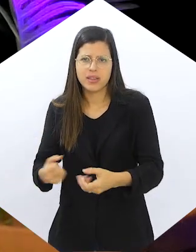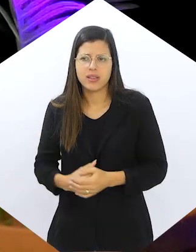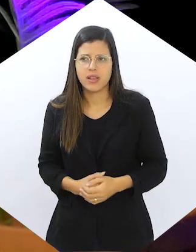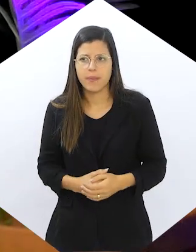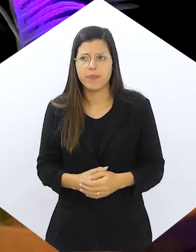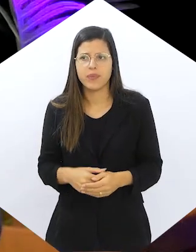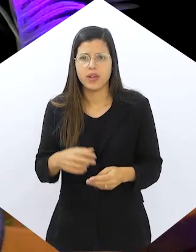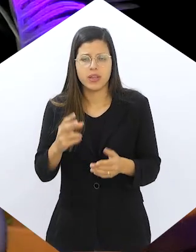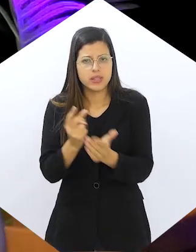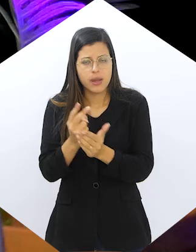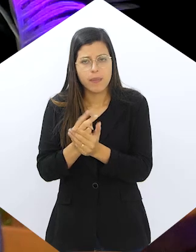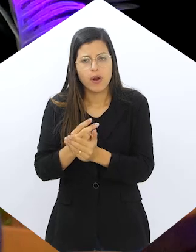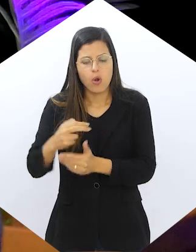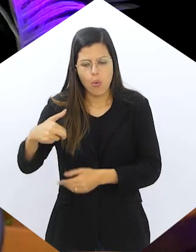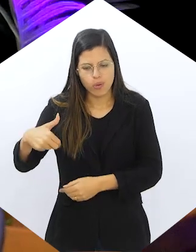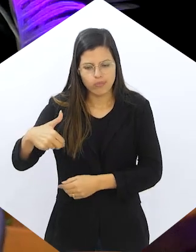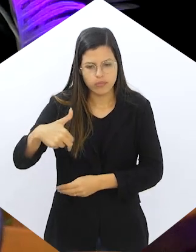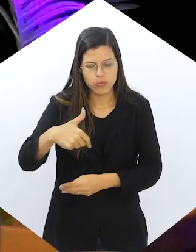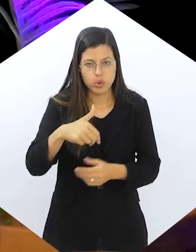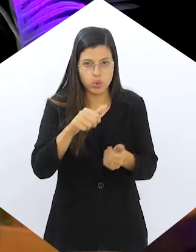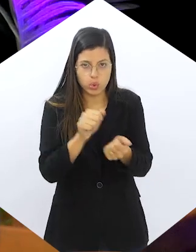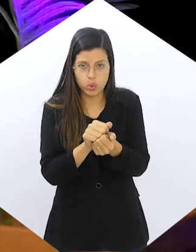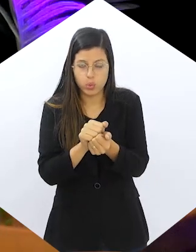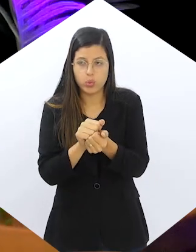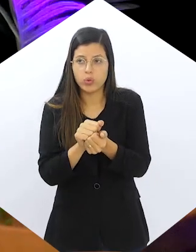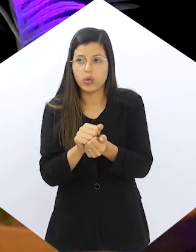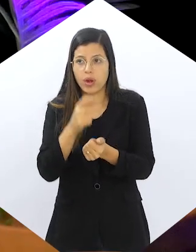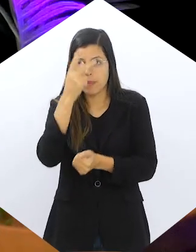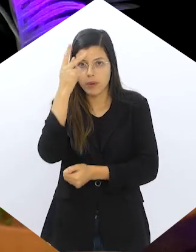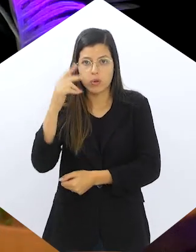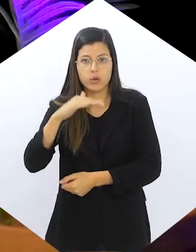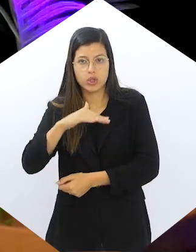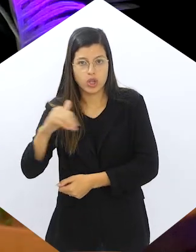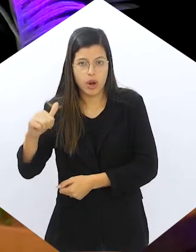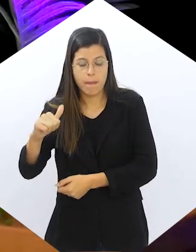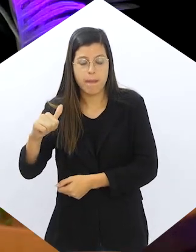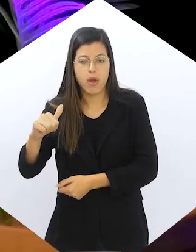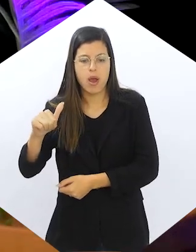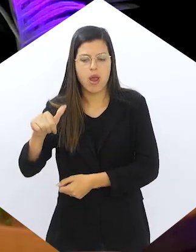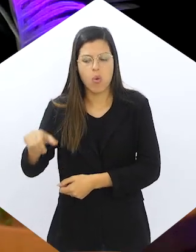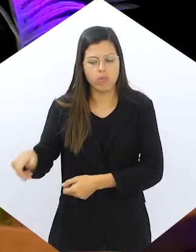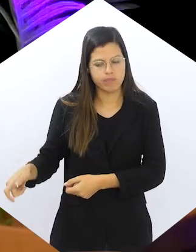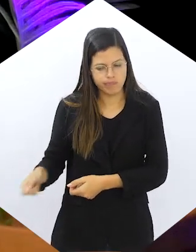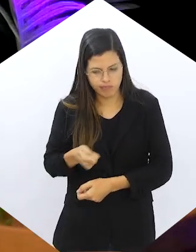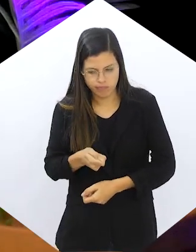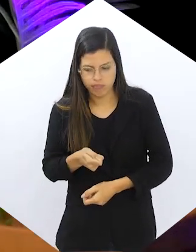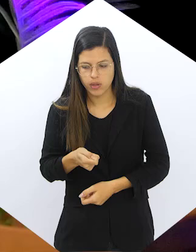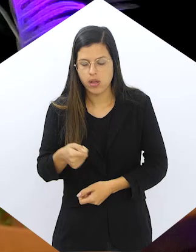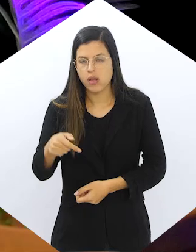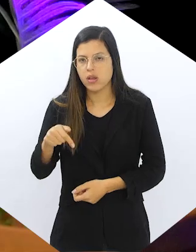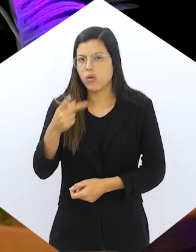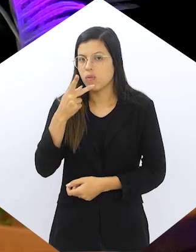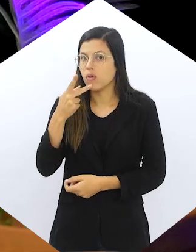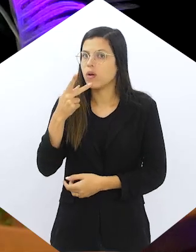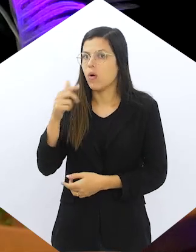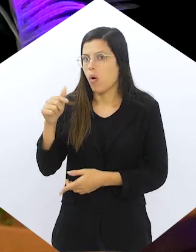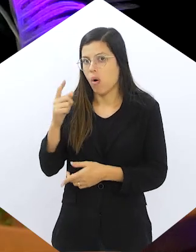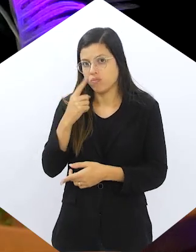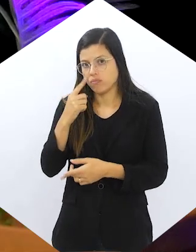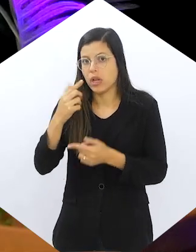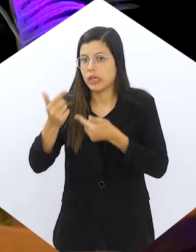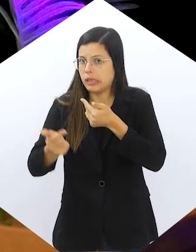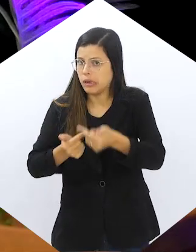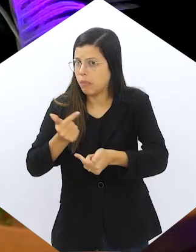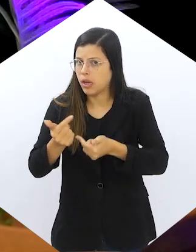vez que eu estou andando com ele e alguém chama, eu repuxo ele para mim e falo para a pessoa, olha, ele está em trabalho, não pode